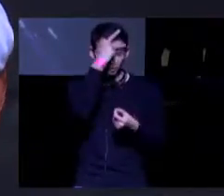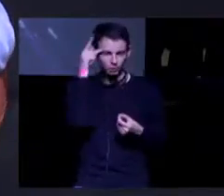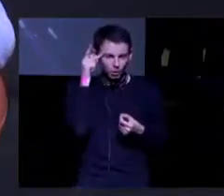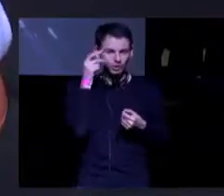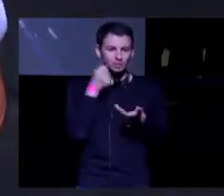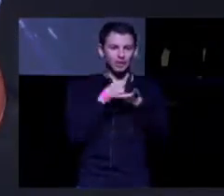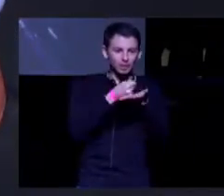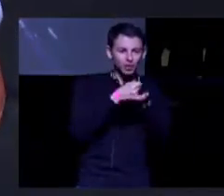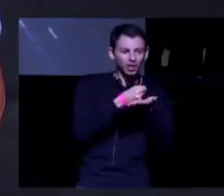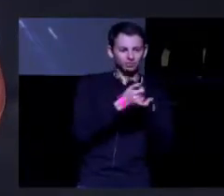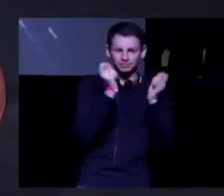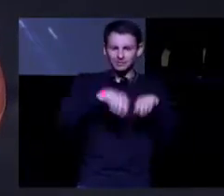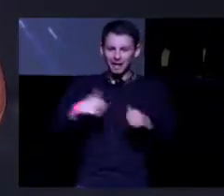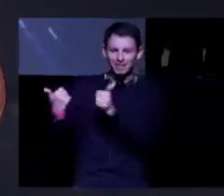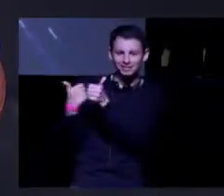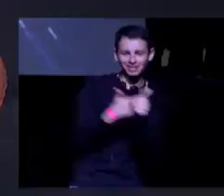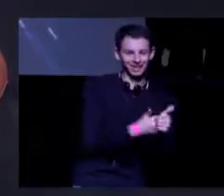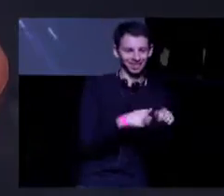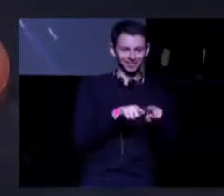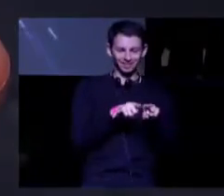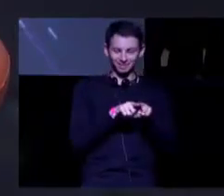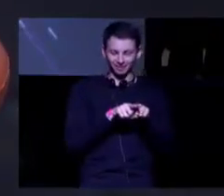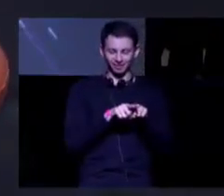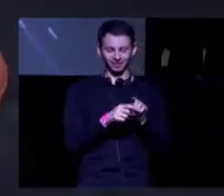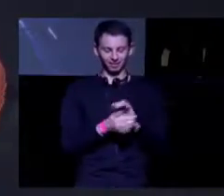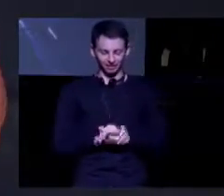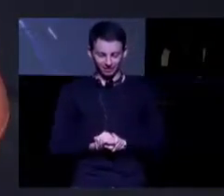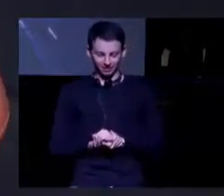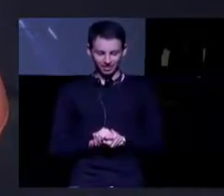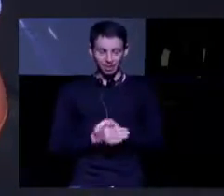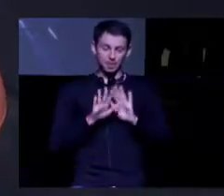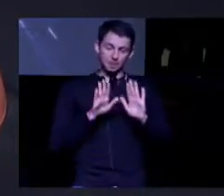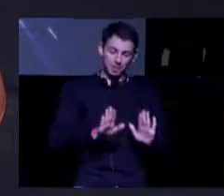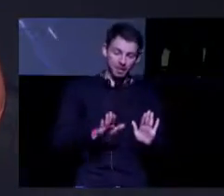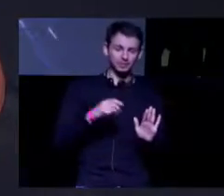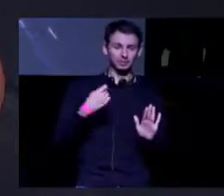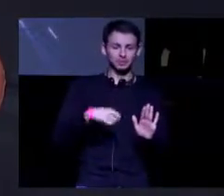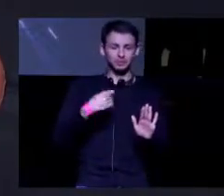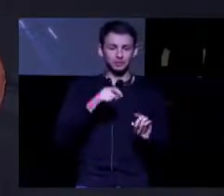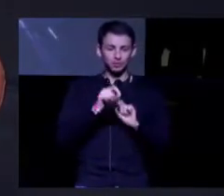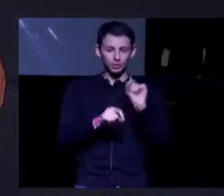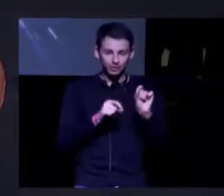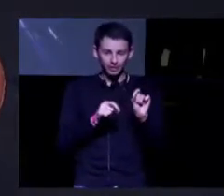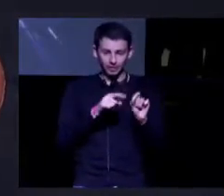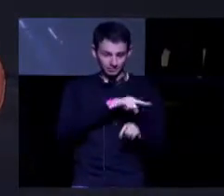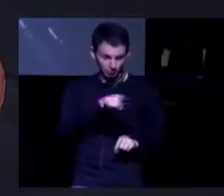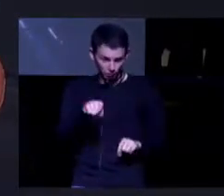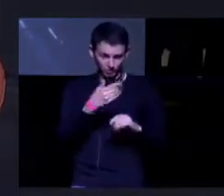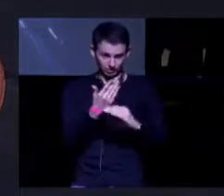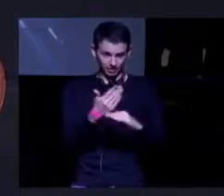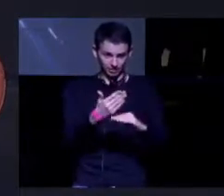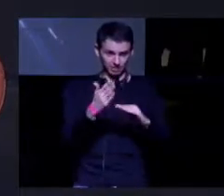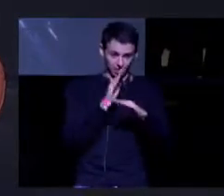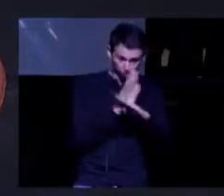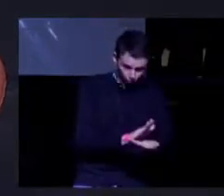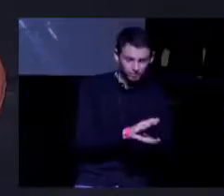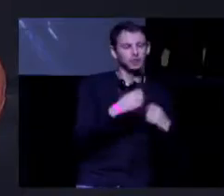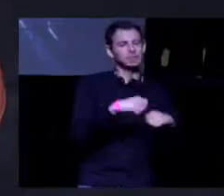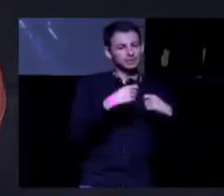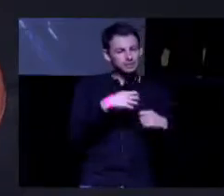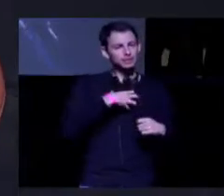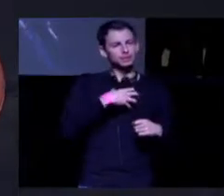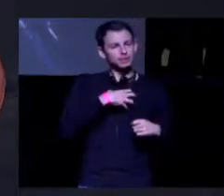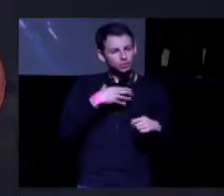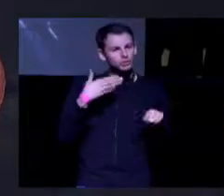que eu acho que mais do que ter gente naquele barco, igual já falei, tem que ter gente que realmente se sente parte daquele barco, que pode pegar